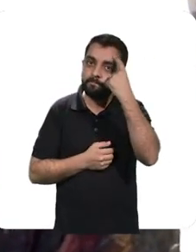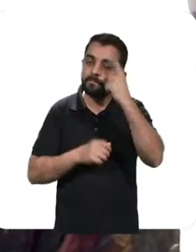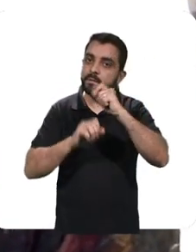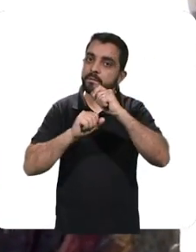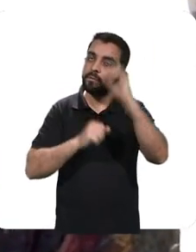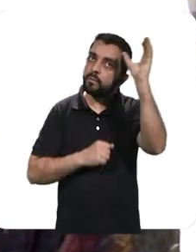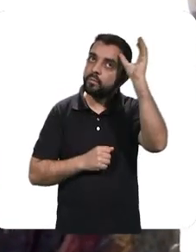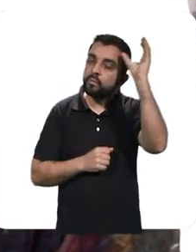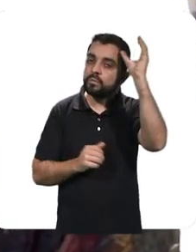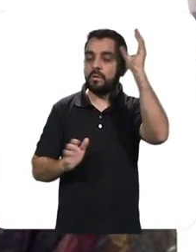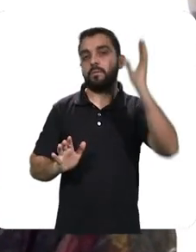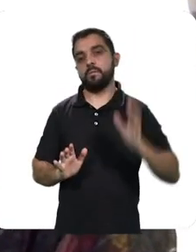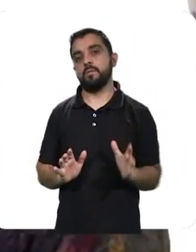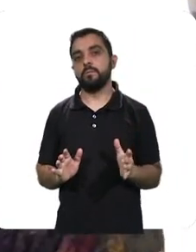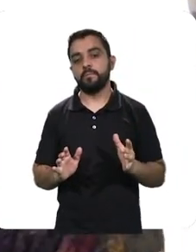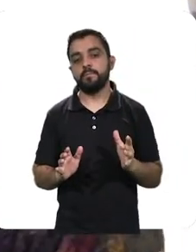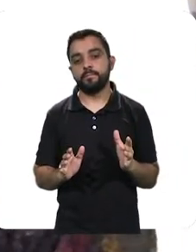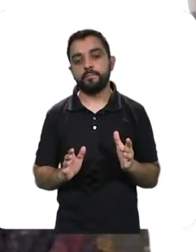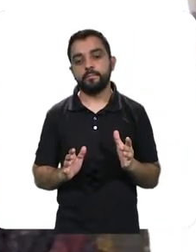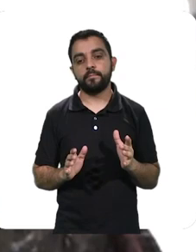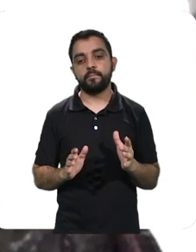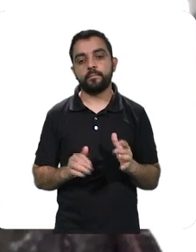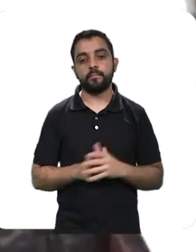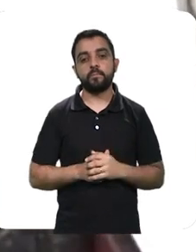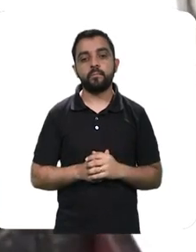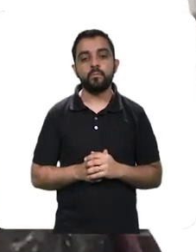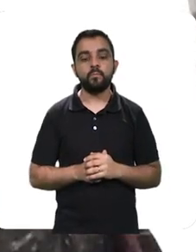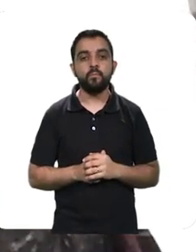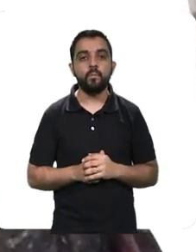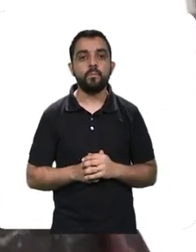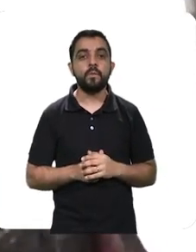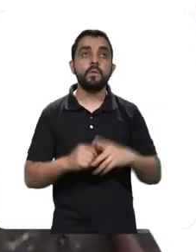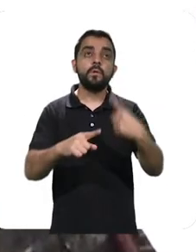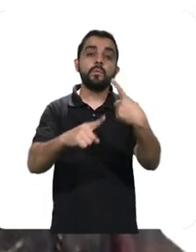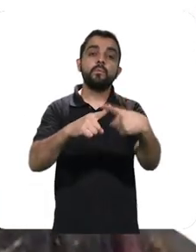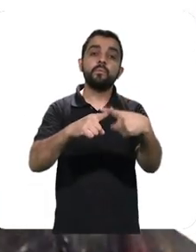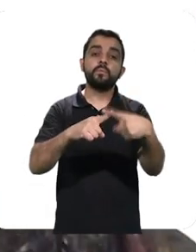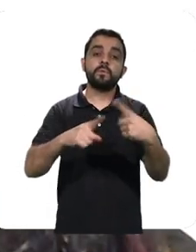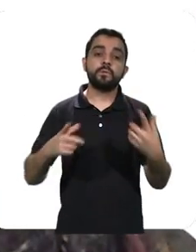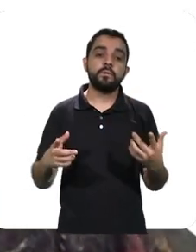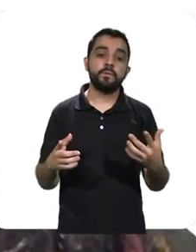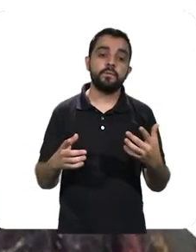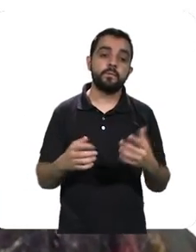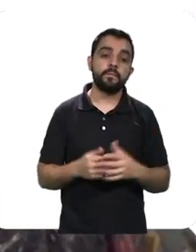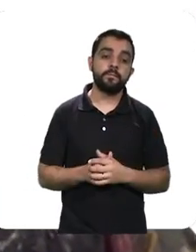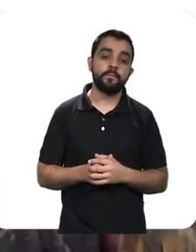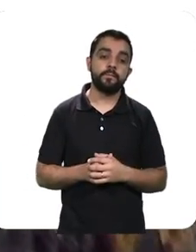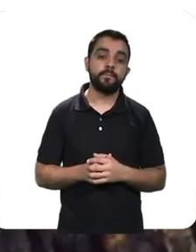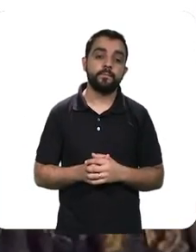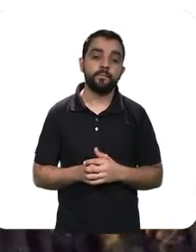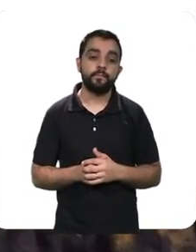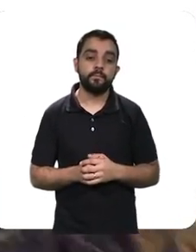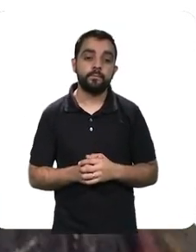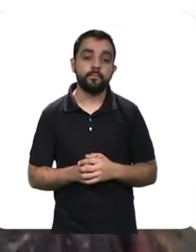sabe? Porque é interessante de que você colocou o termo